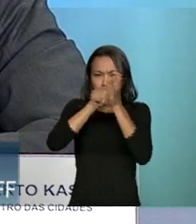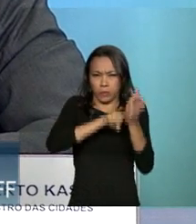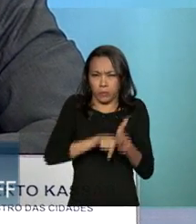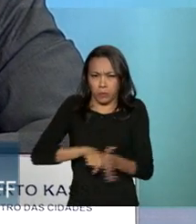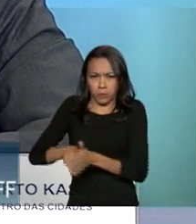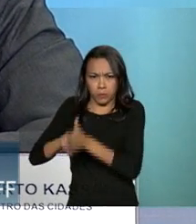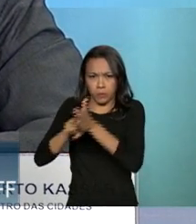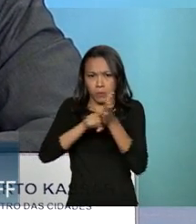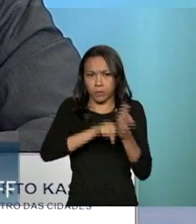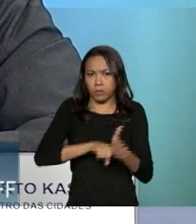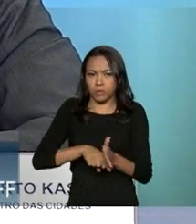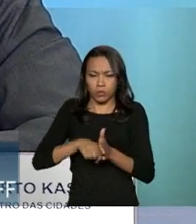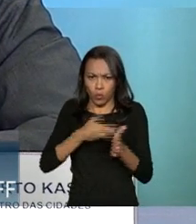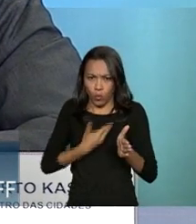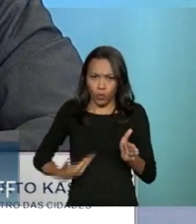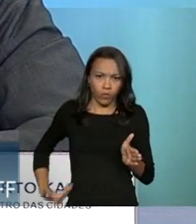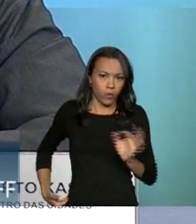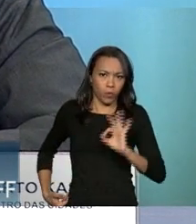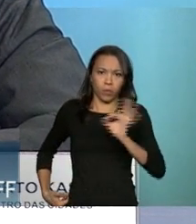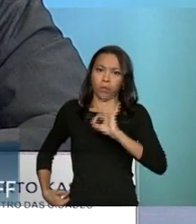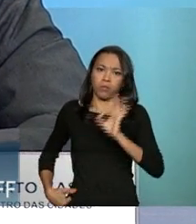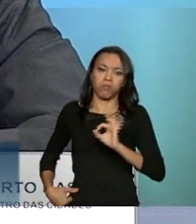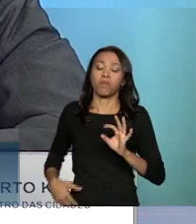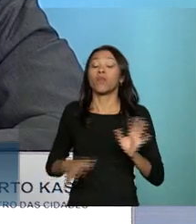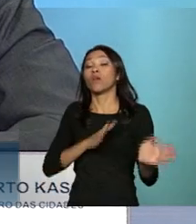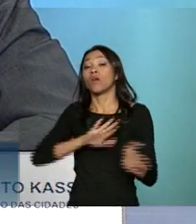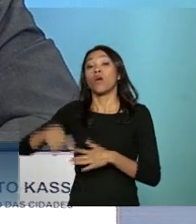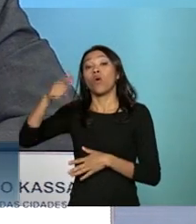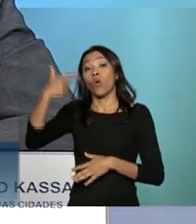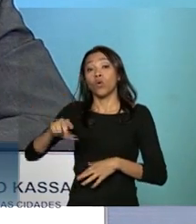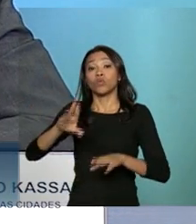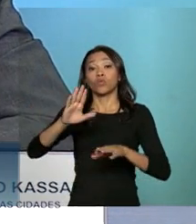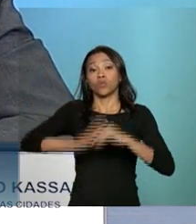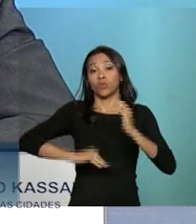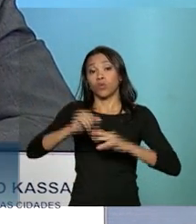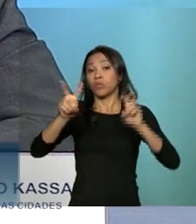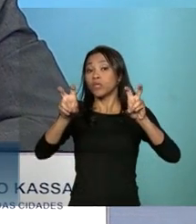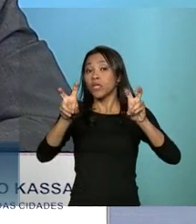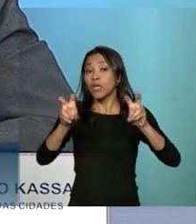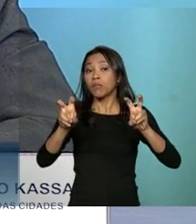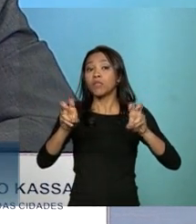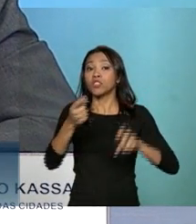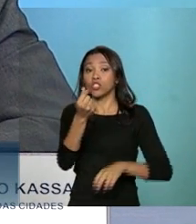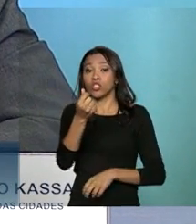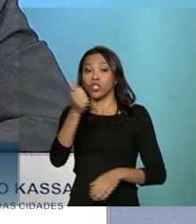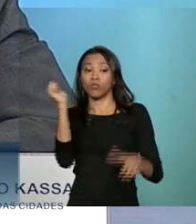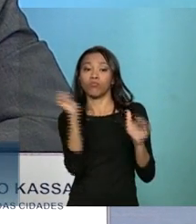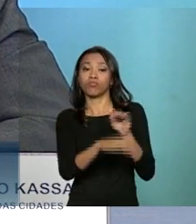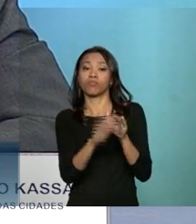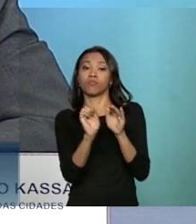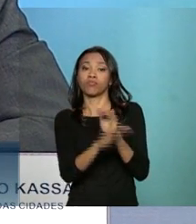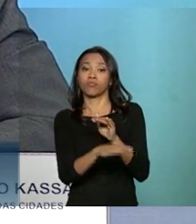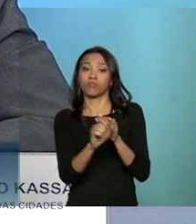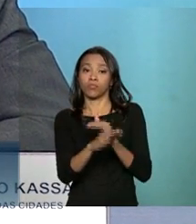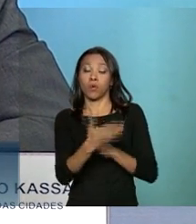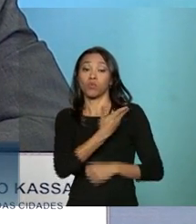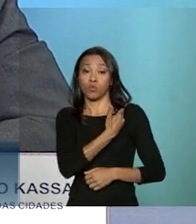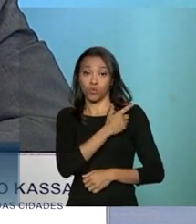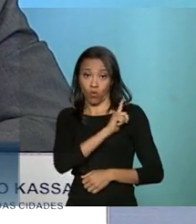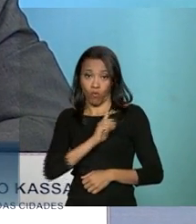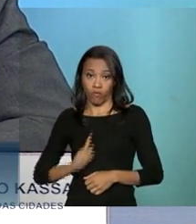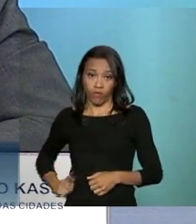governo. Em relação à questão dos depósitos, haverá uma reunião hoje à tarde com alguns governadores, conforme foi